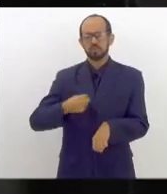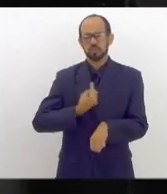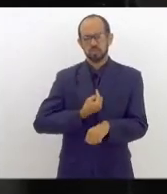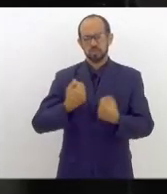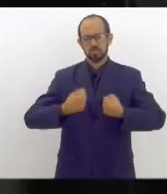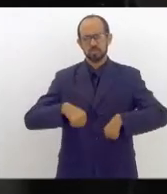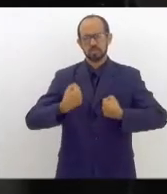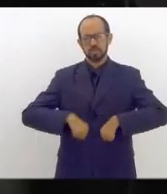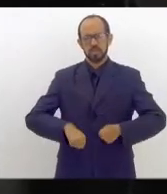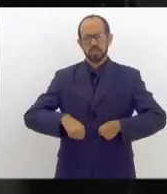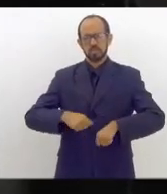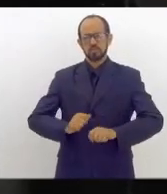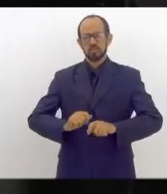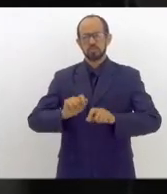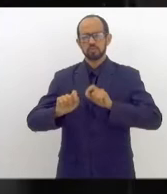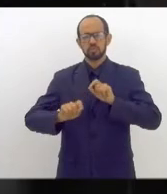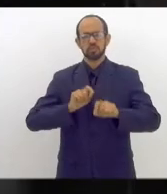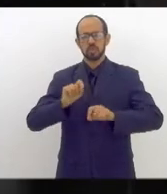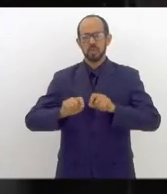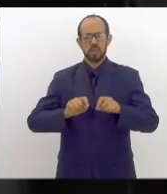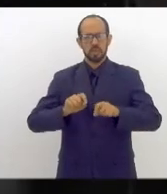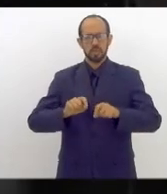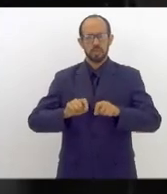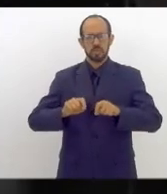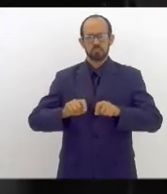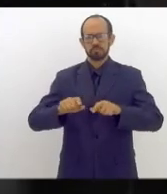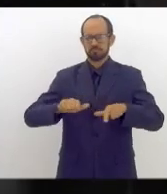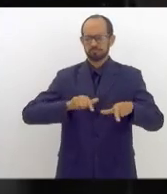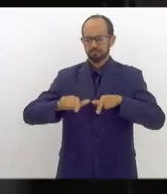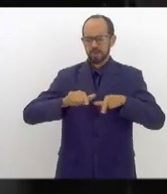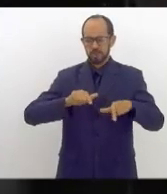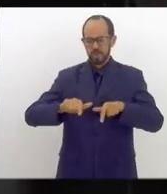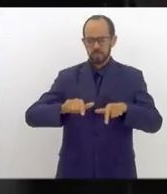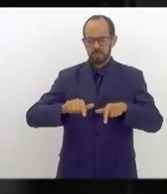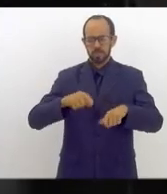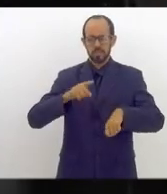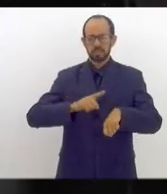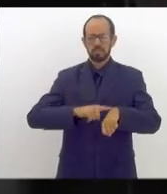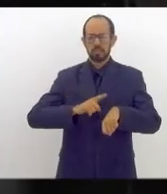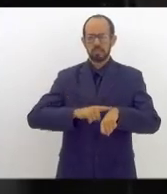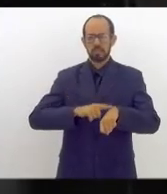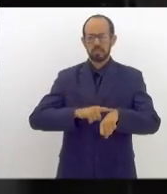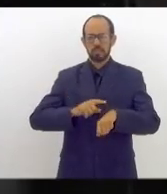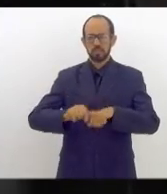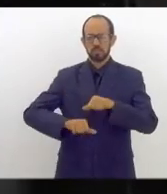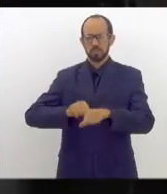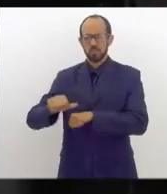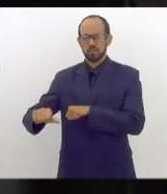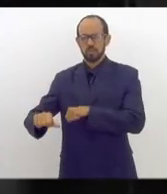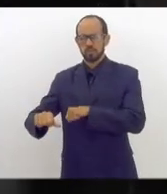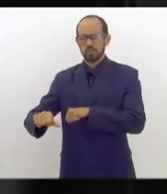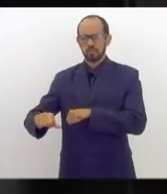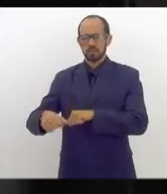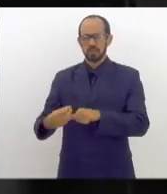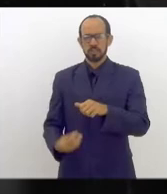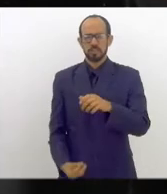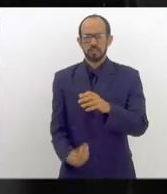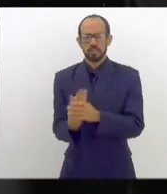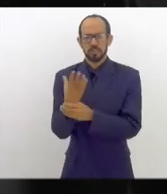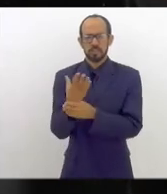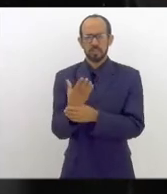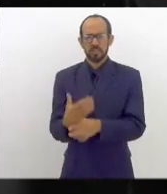conduziu evidentemente esse processo de transição esse processo que trouxe essa crise